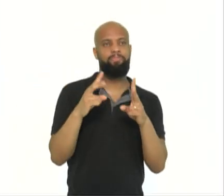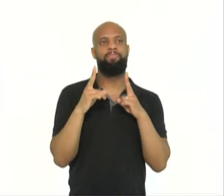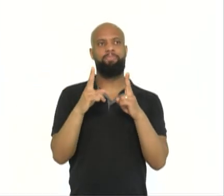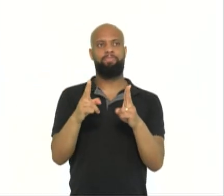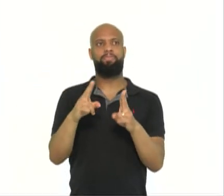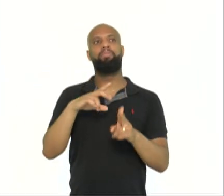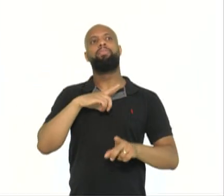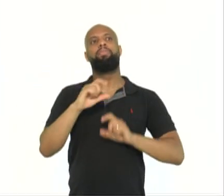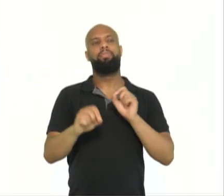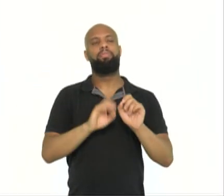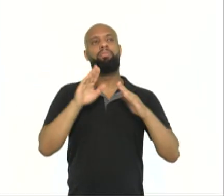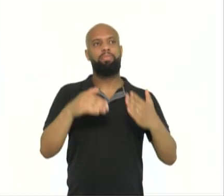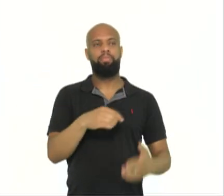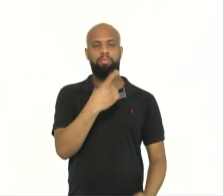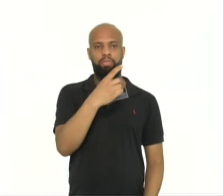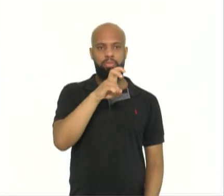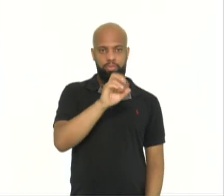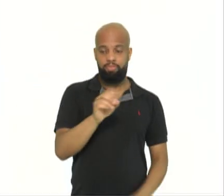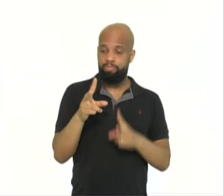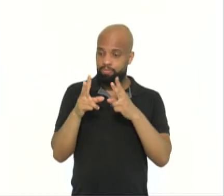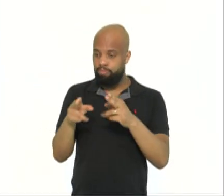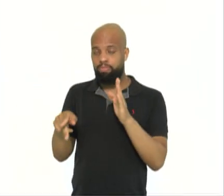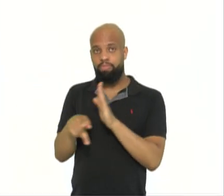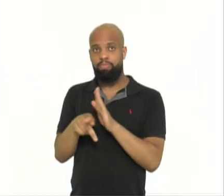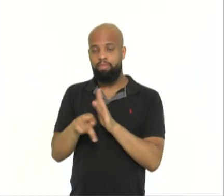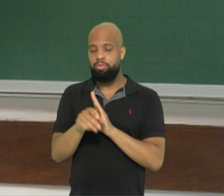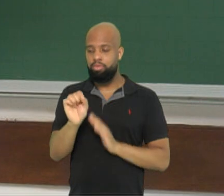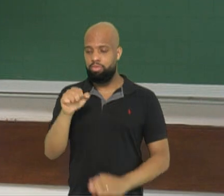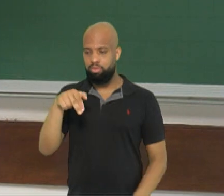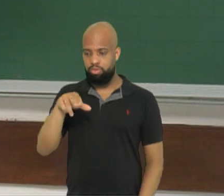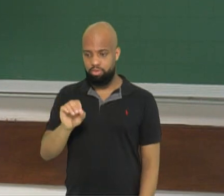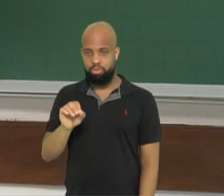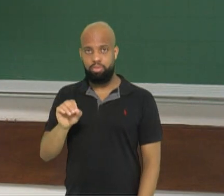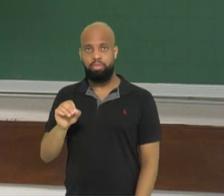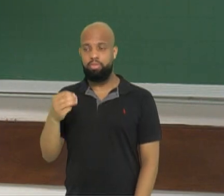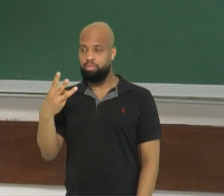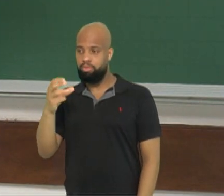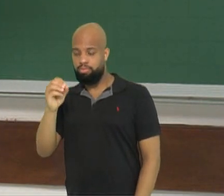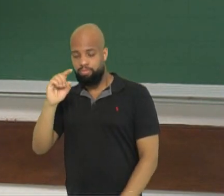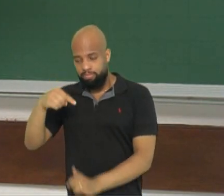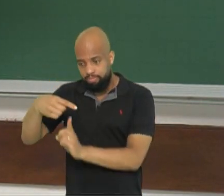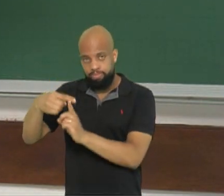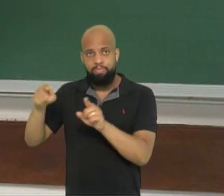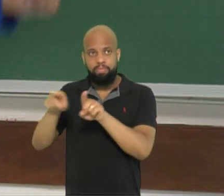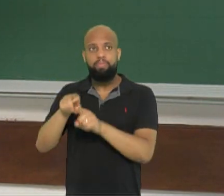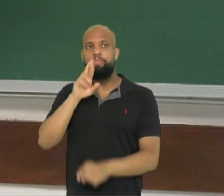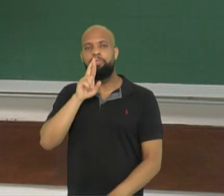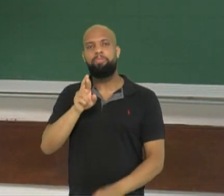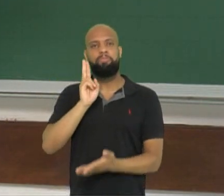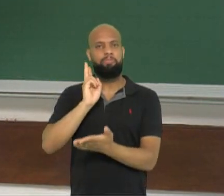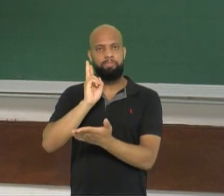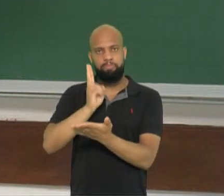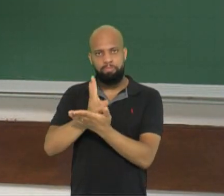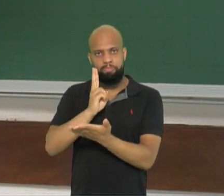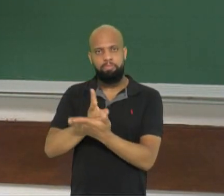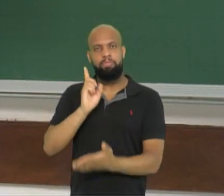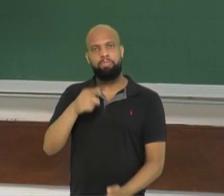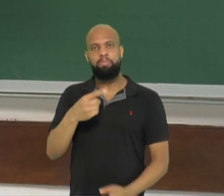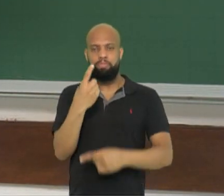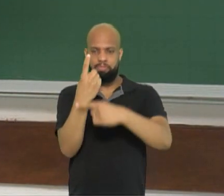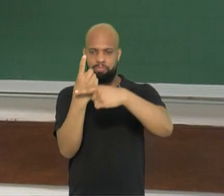seno de 150 é igual ao seno de 30, positivo também nesse quadrante, a resposta foi direto o